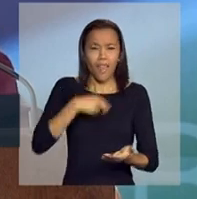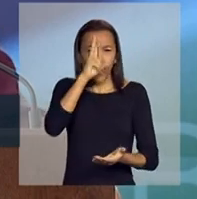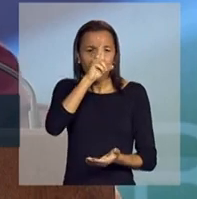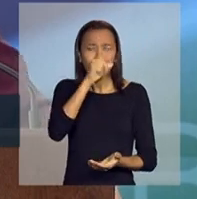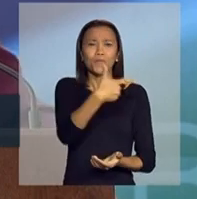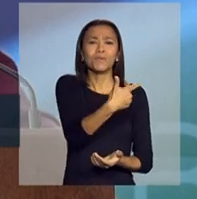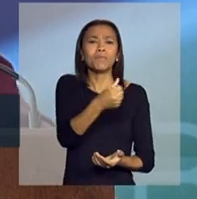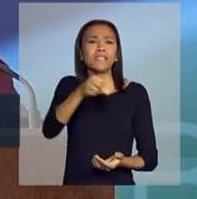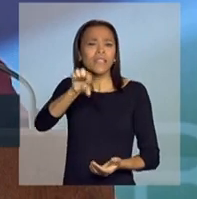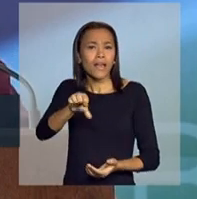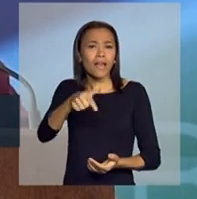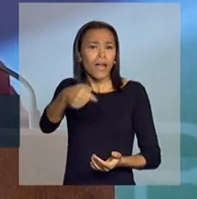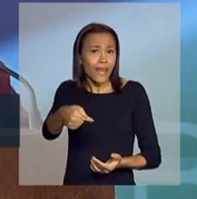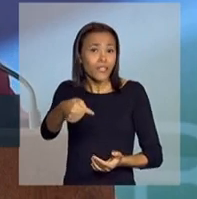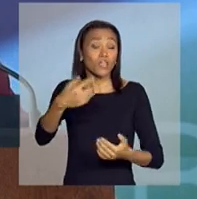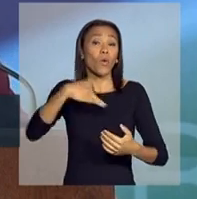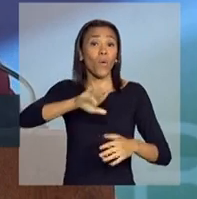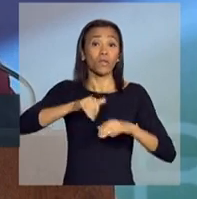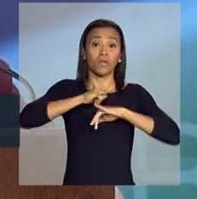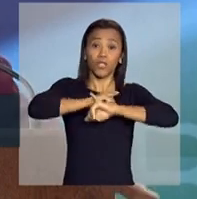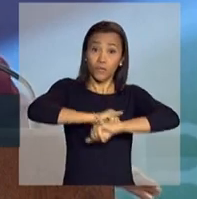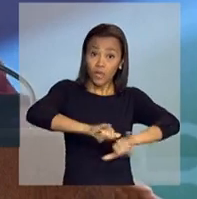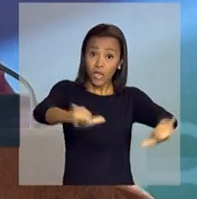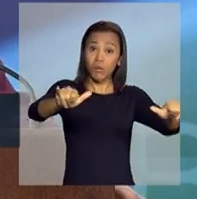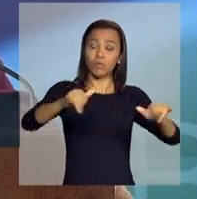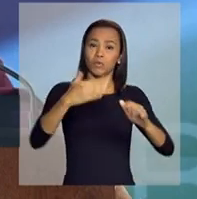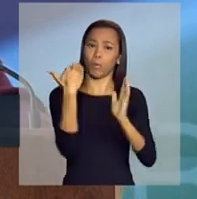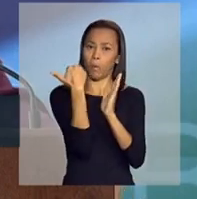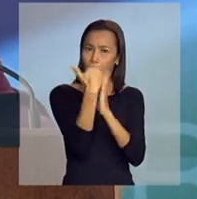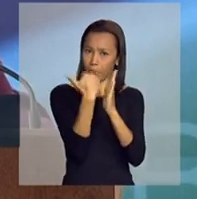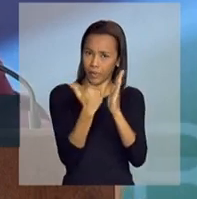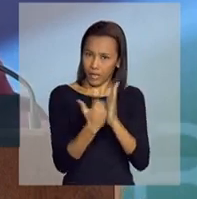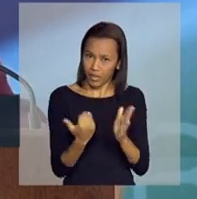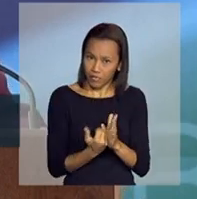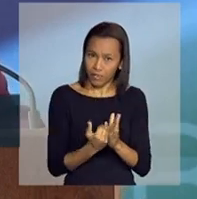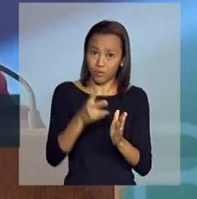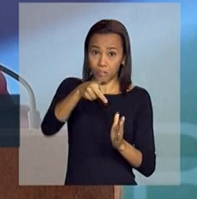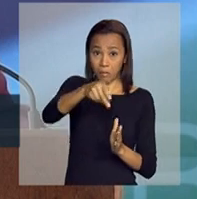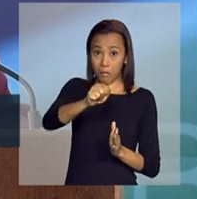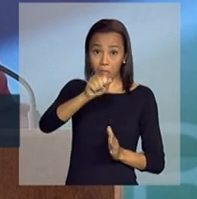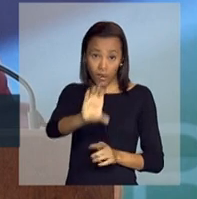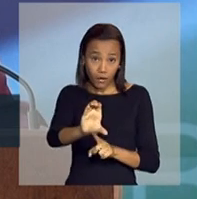quando lançamos o Programa de Aceleração do Crescimento, faziam